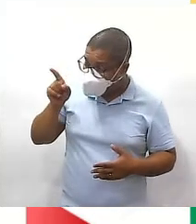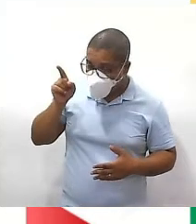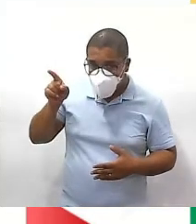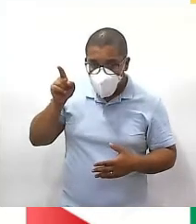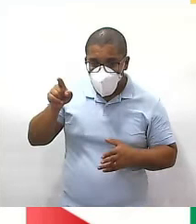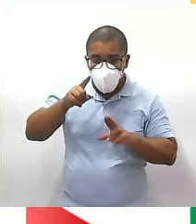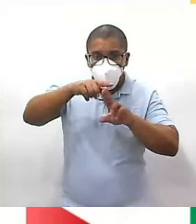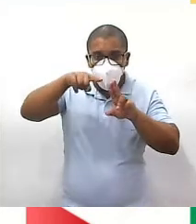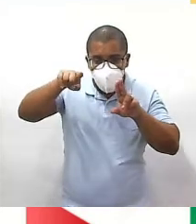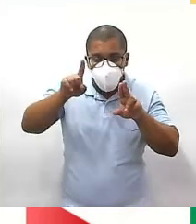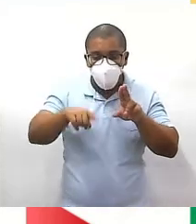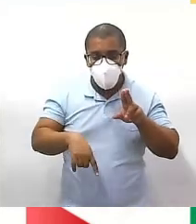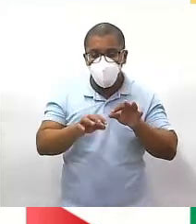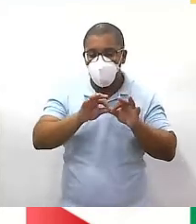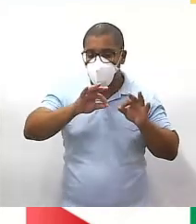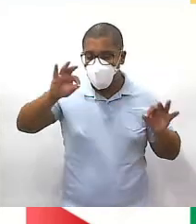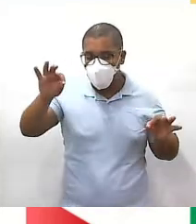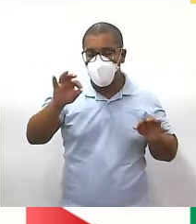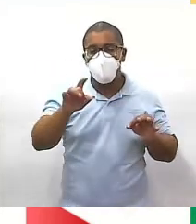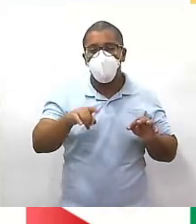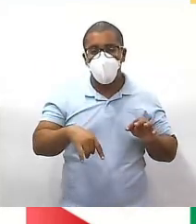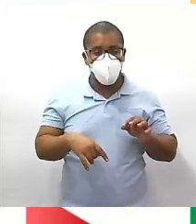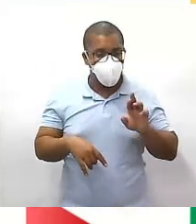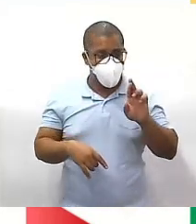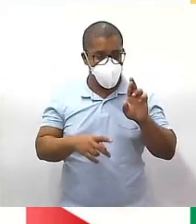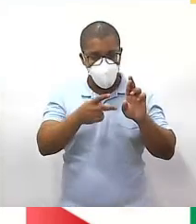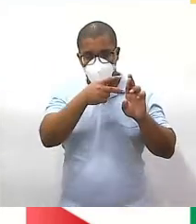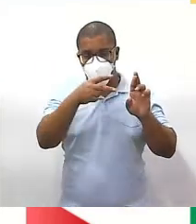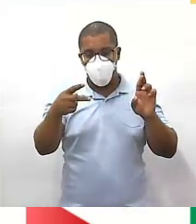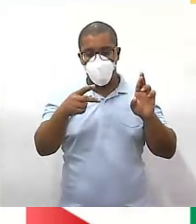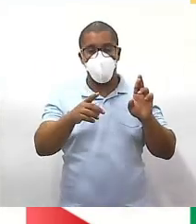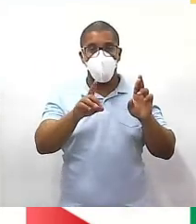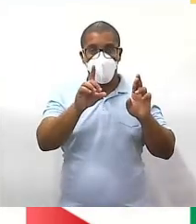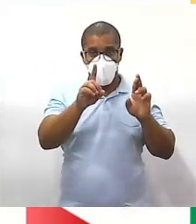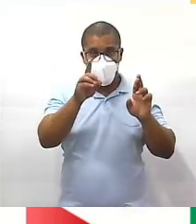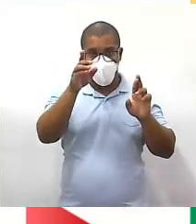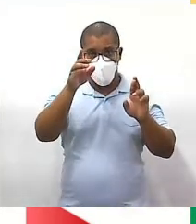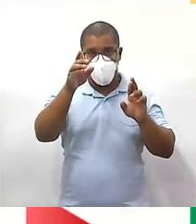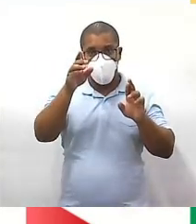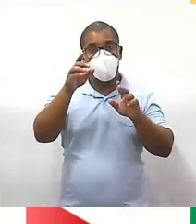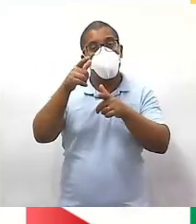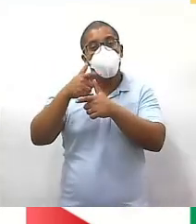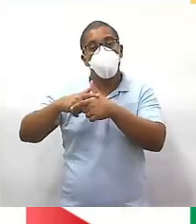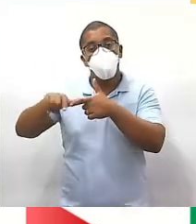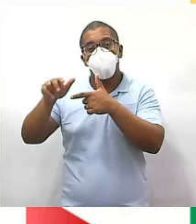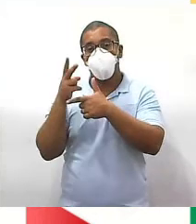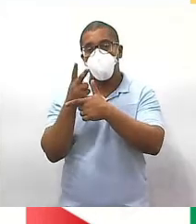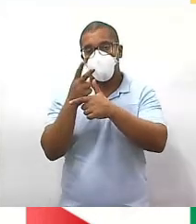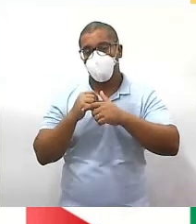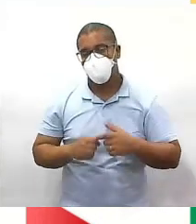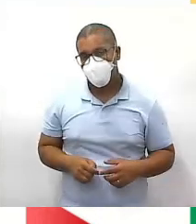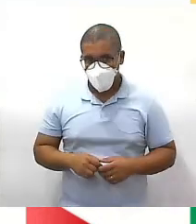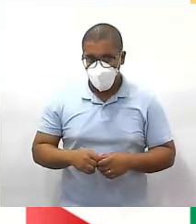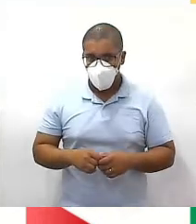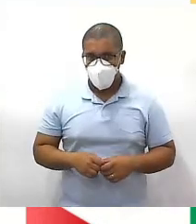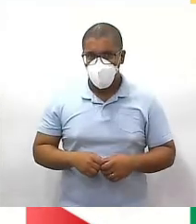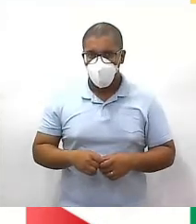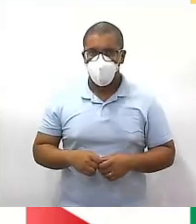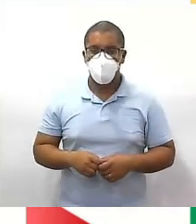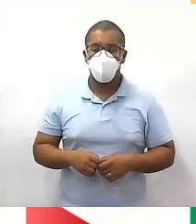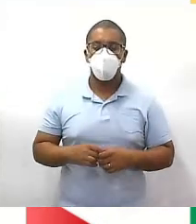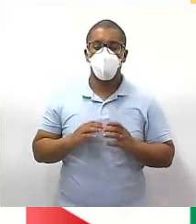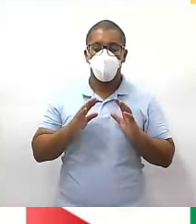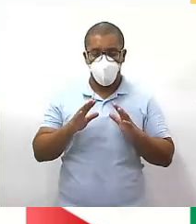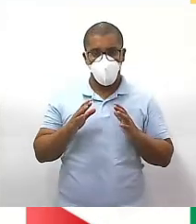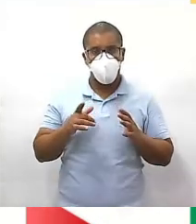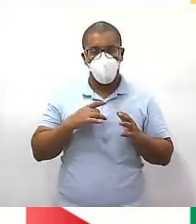valor de π vai estar nisso, ó. Diâmetro, o diâmetro vai ser o raio vai ser o diâmetro dividido por 2,